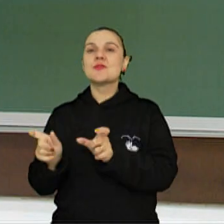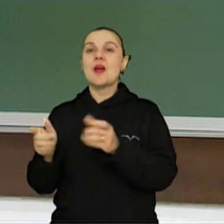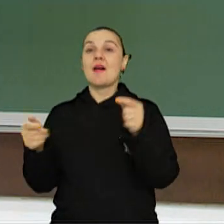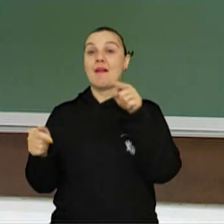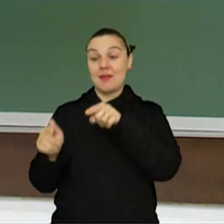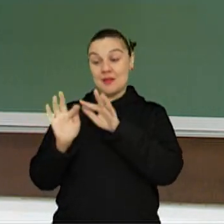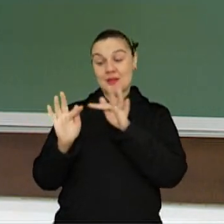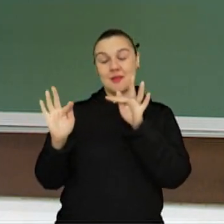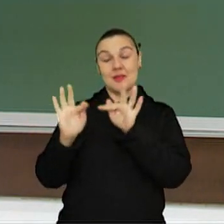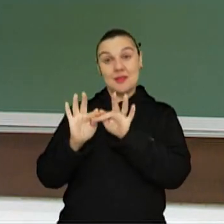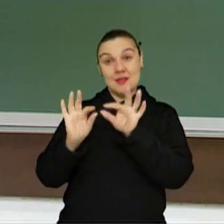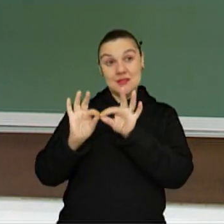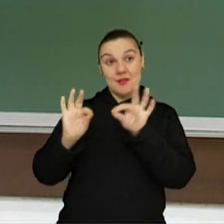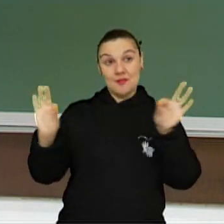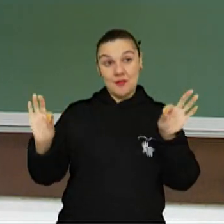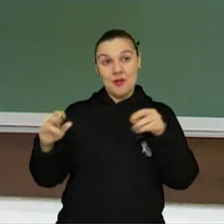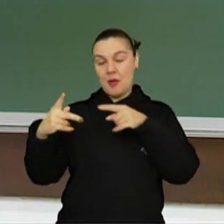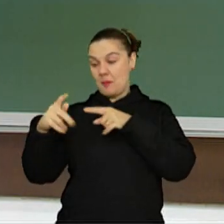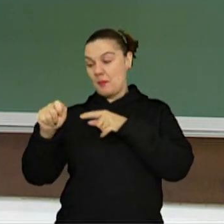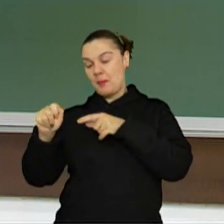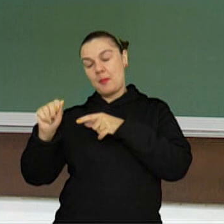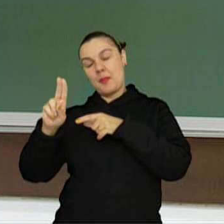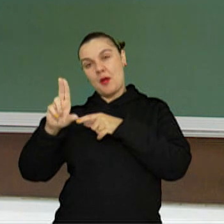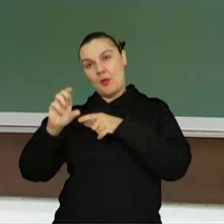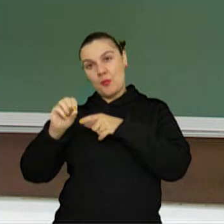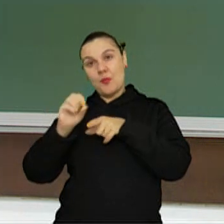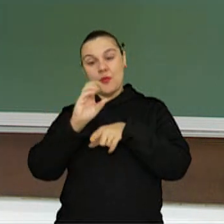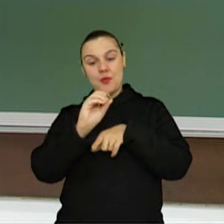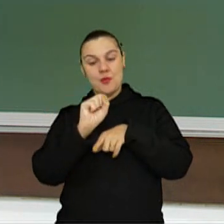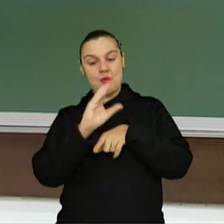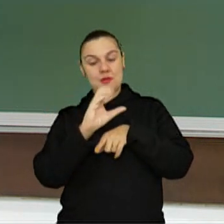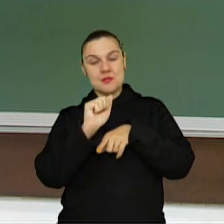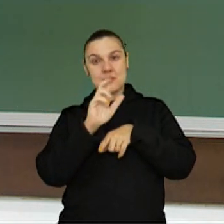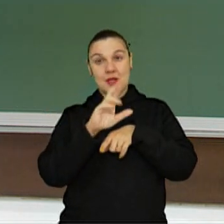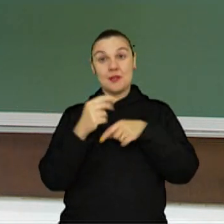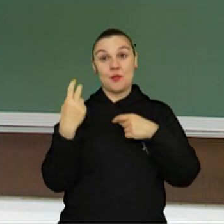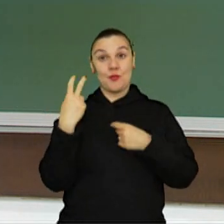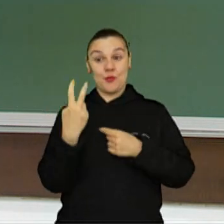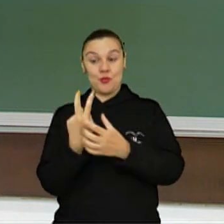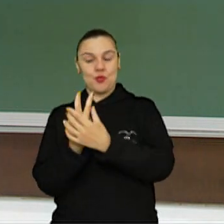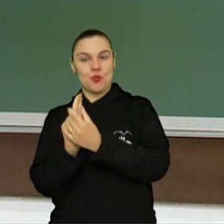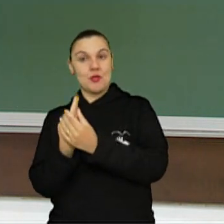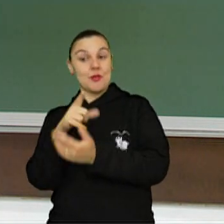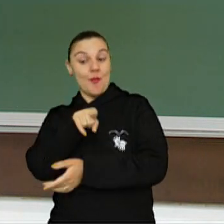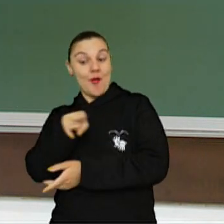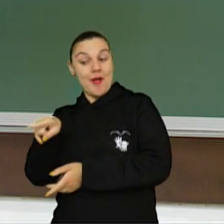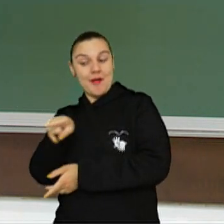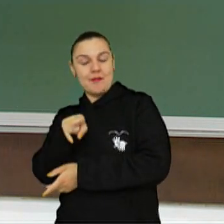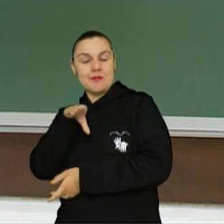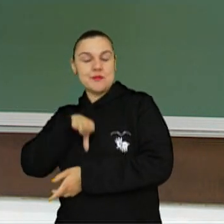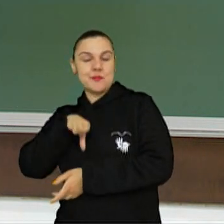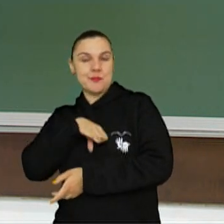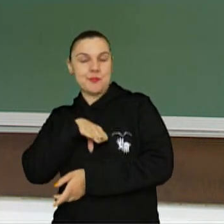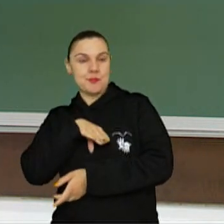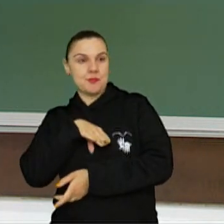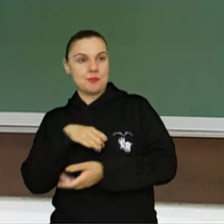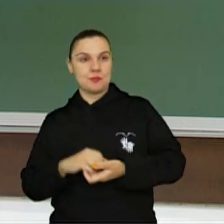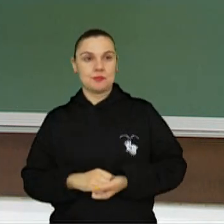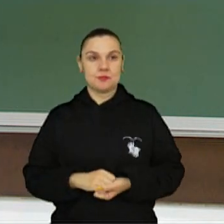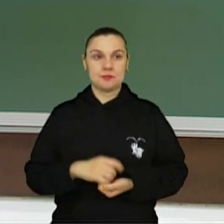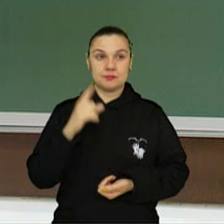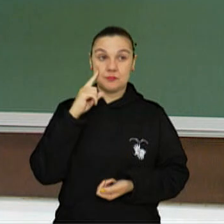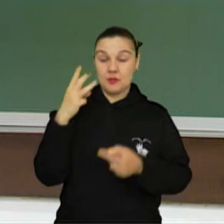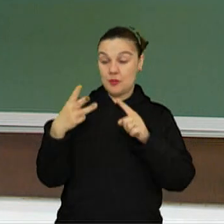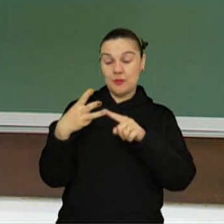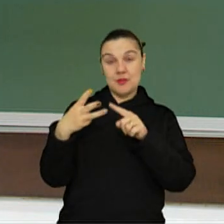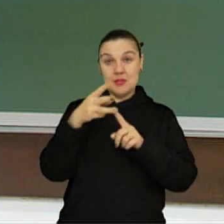Nessa frase, o sujeito é Paulo e Oscar. Por isso, são eles em português. Em espanhol, são ellos,